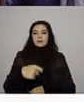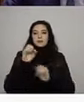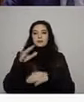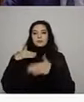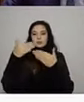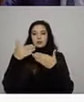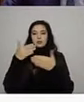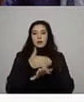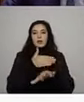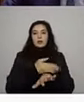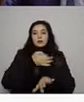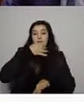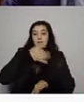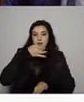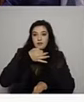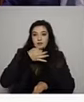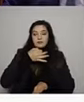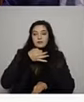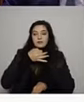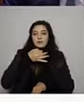de falar, que queria